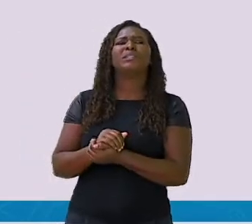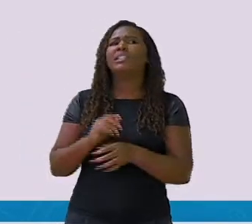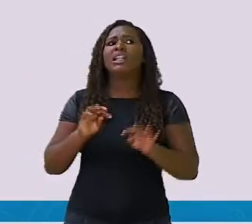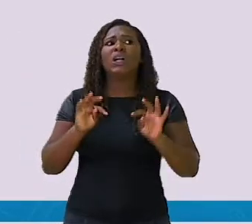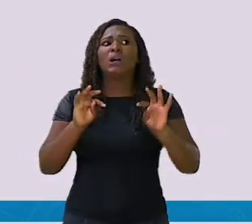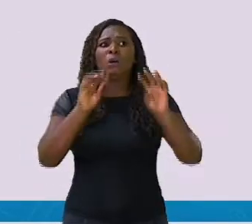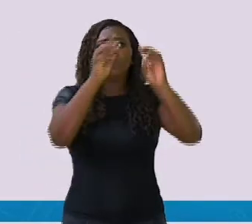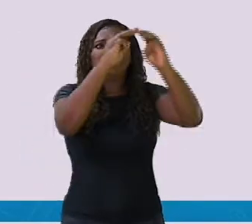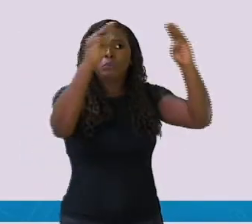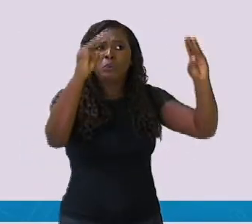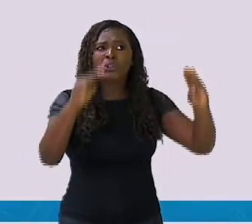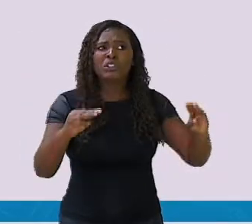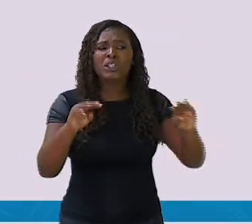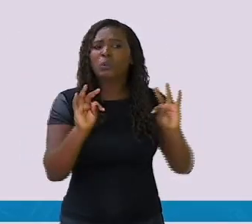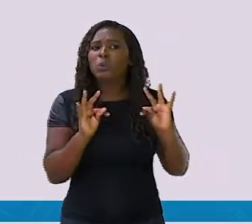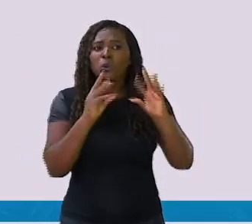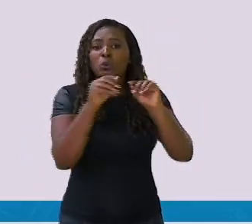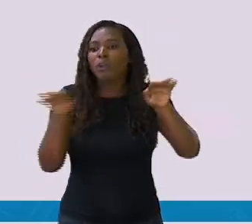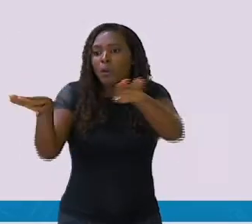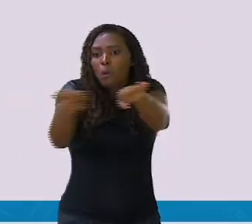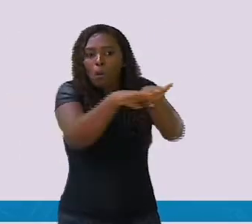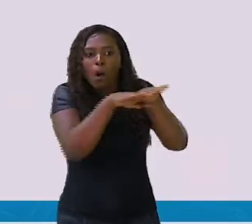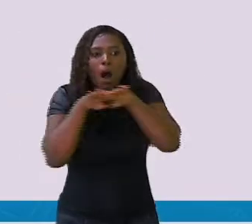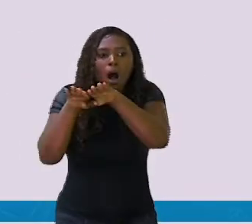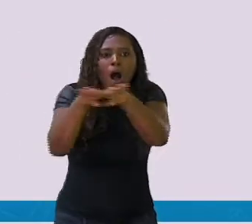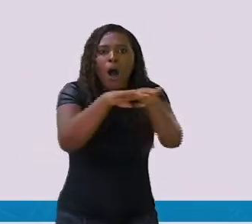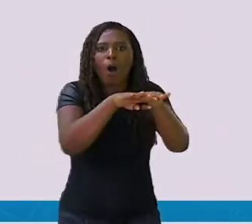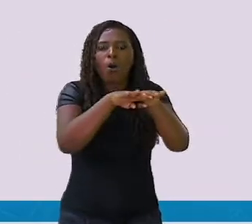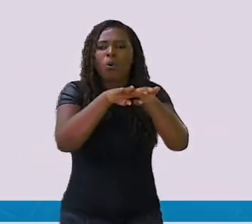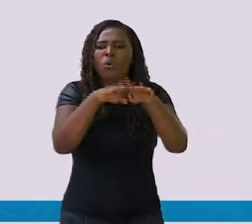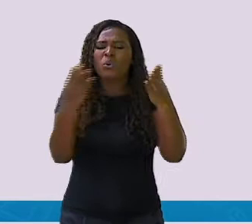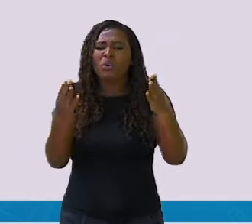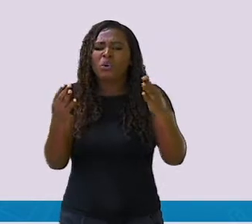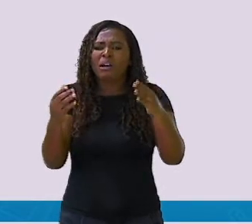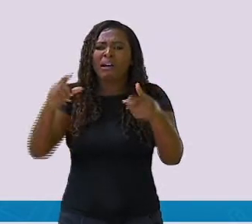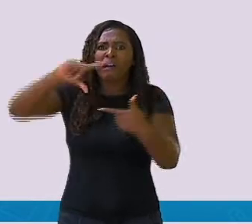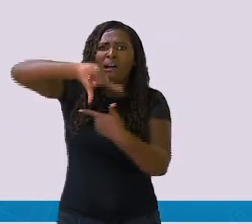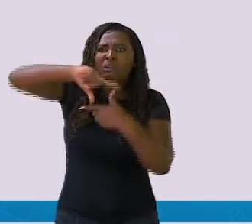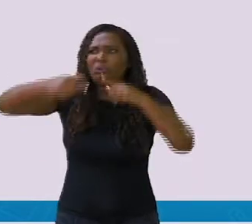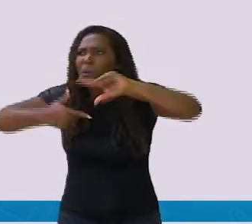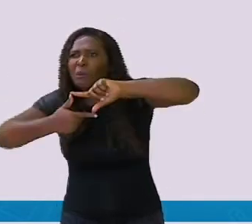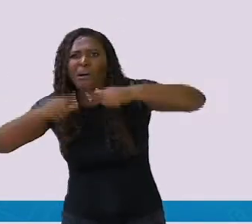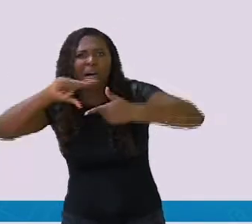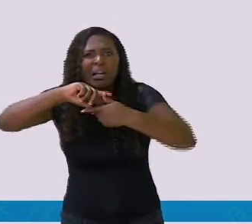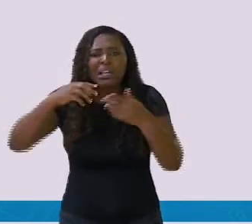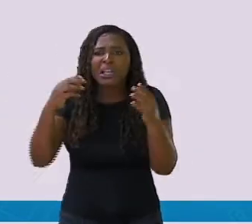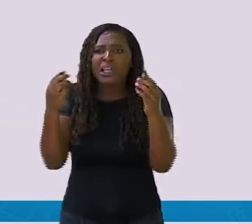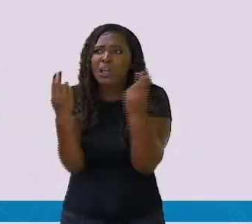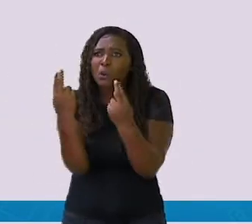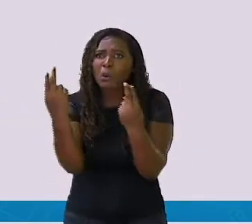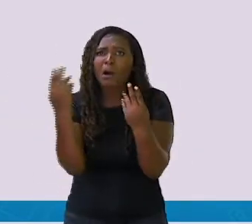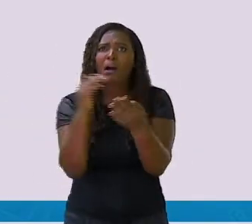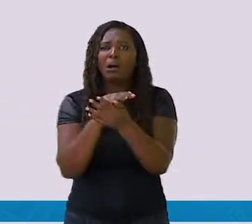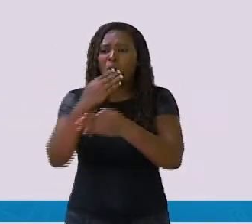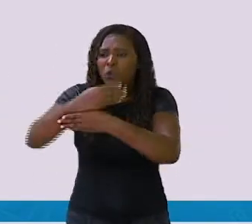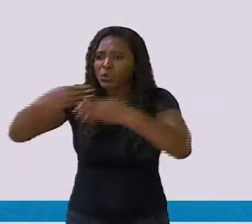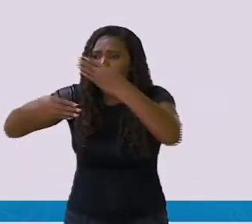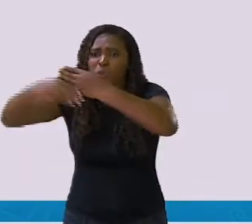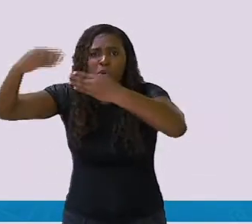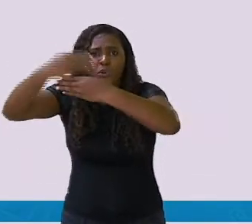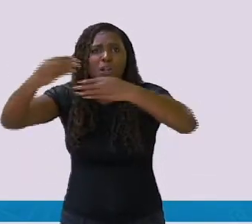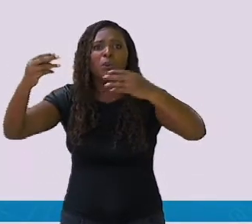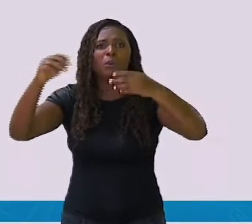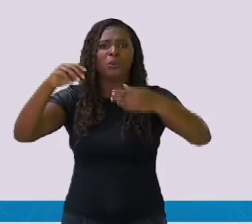museu, todos têm o mesmo formato, têm o mesmo sentido, apresentam as mesmas obras, peças? Qual